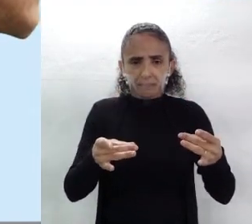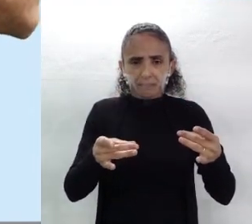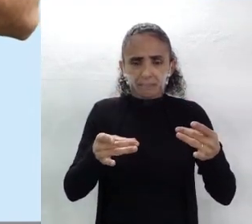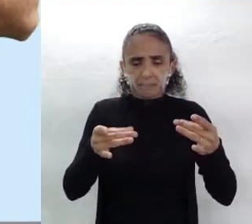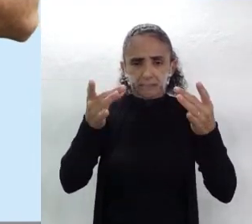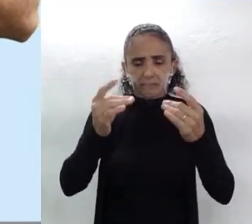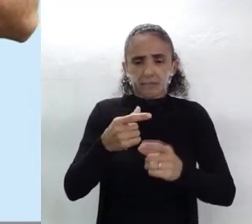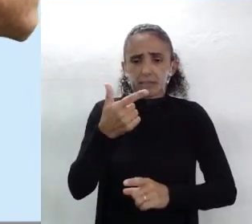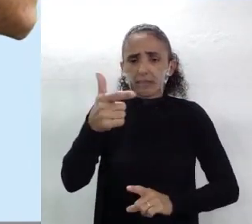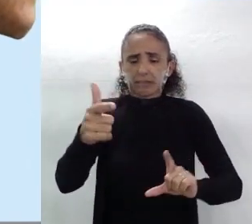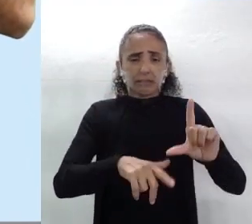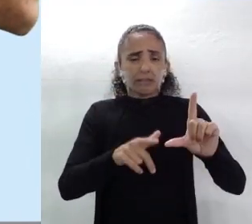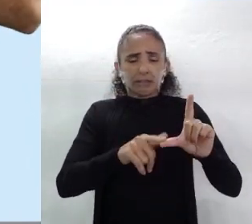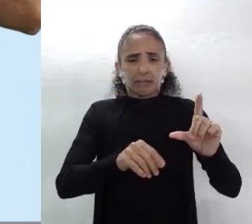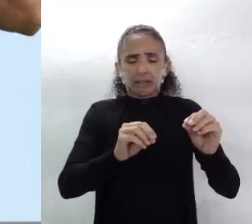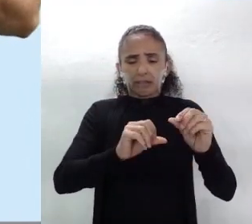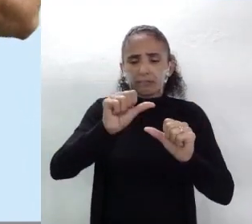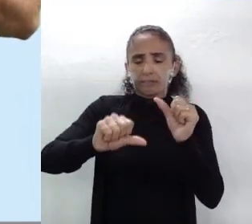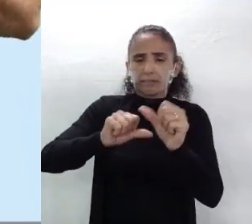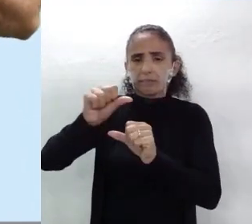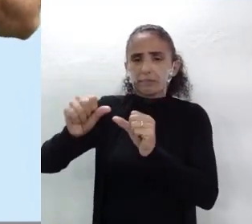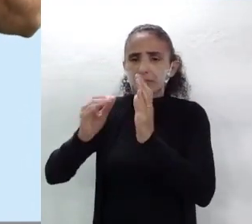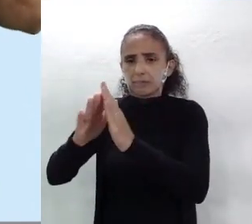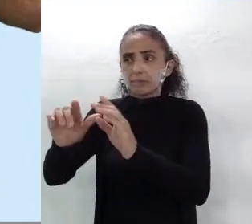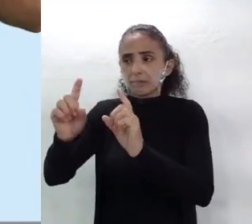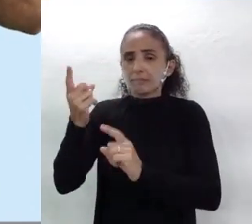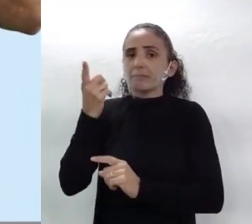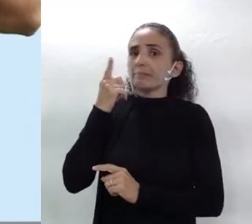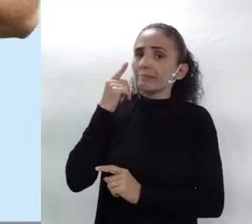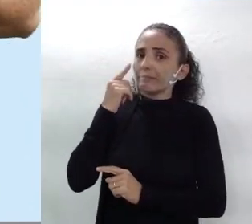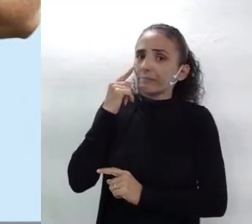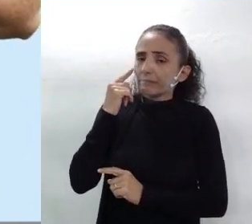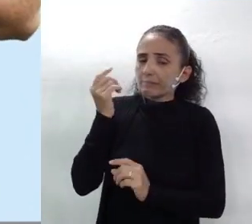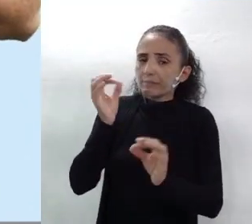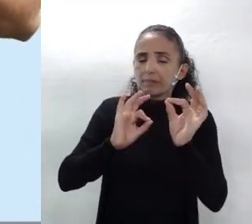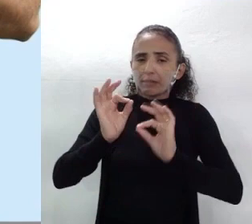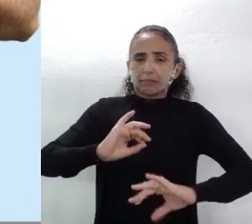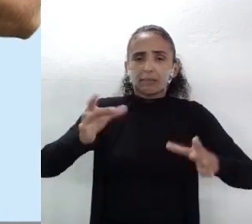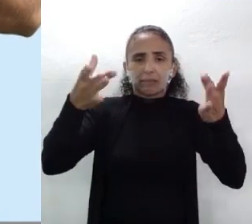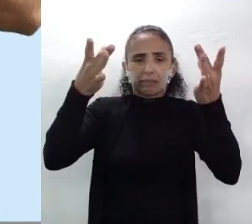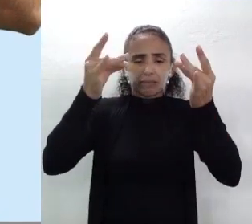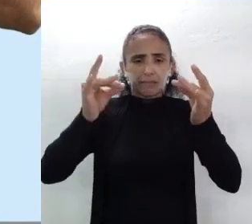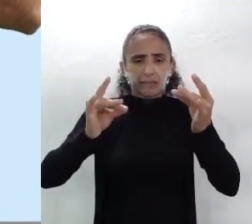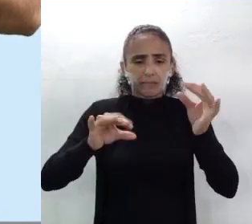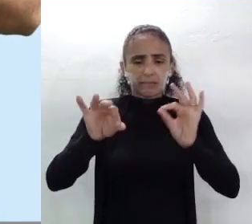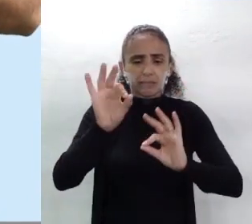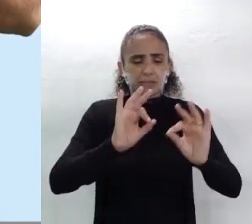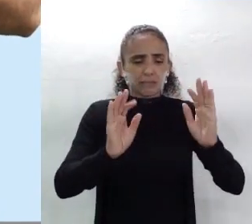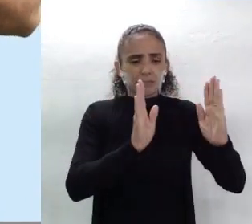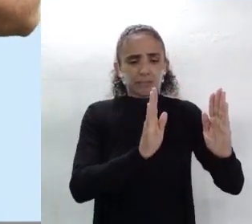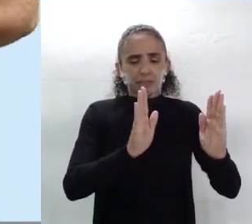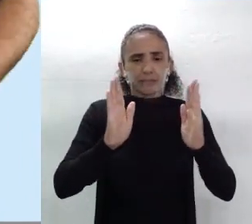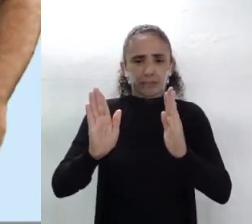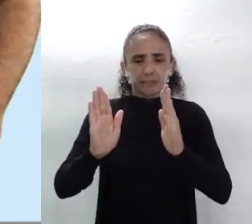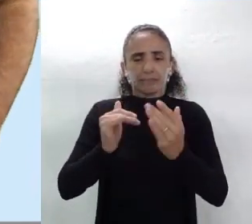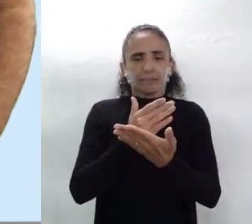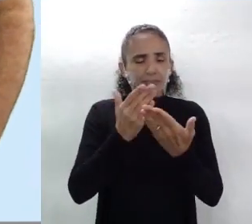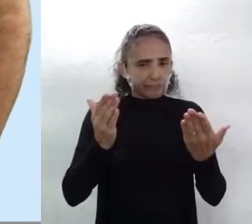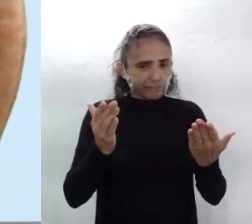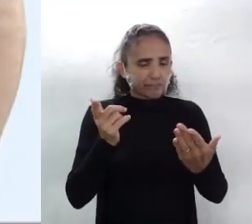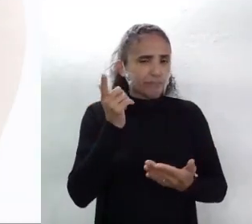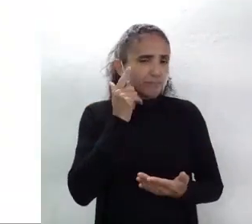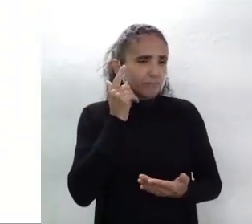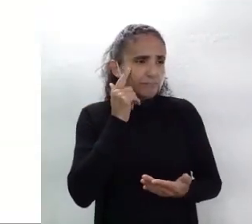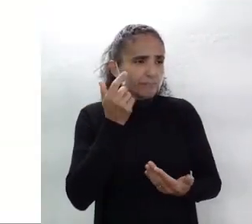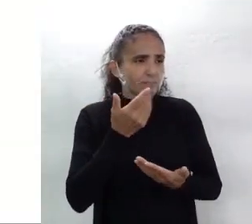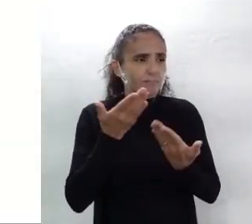que não tem incógnita, passa para o lado direito. E assim organiza cada um no seu lado, beleza? Veja aí como é,